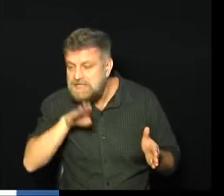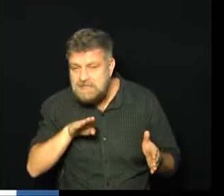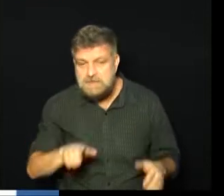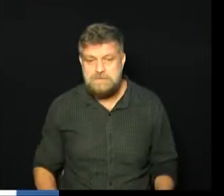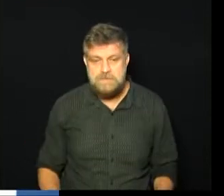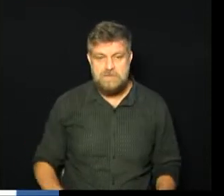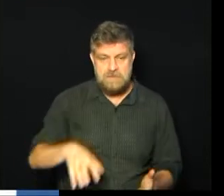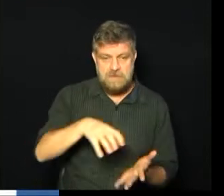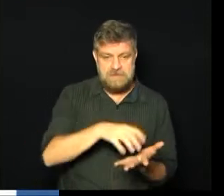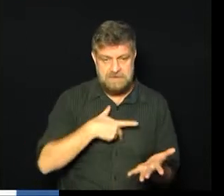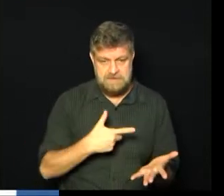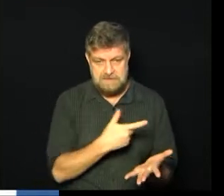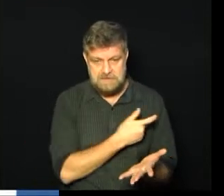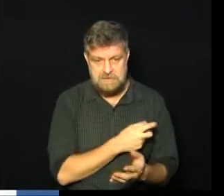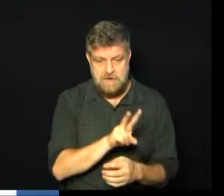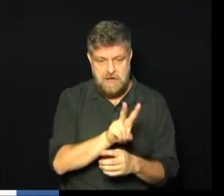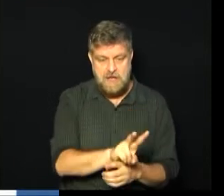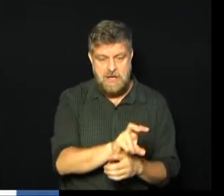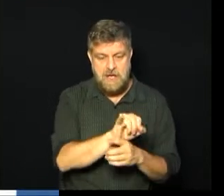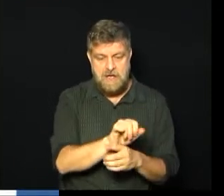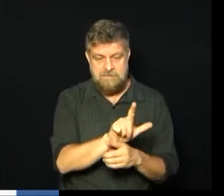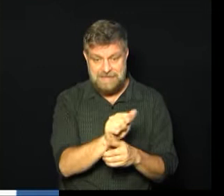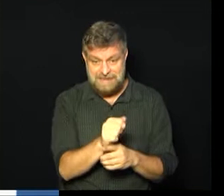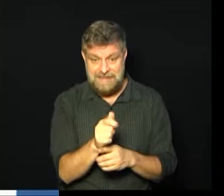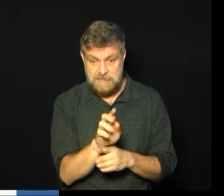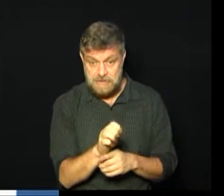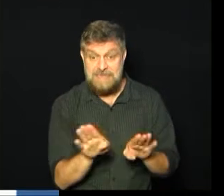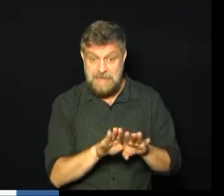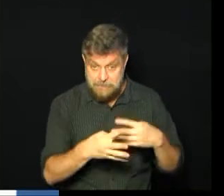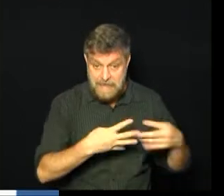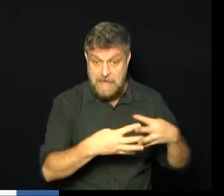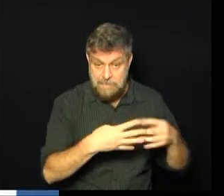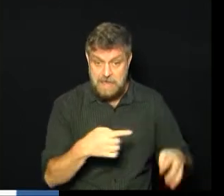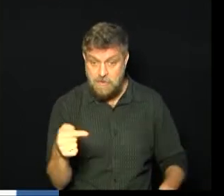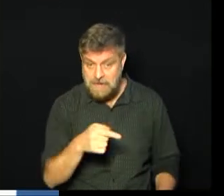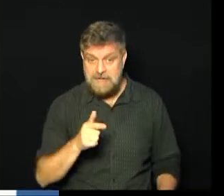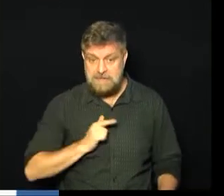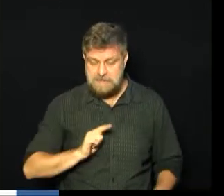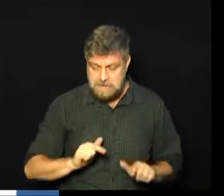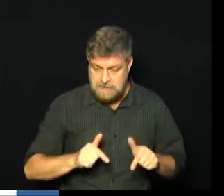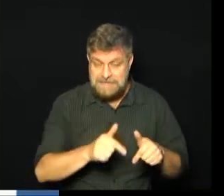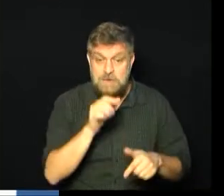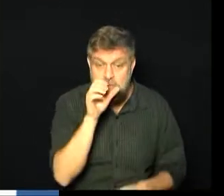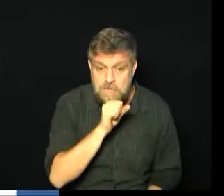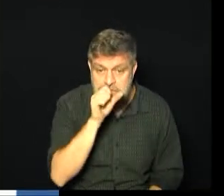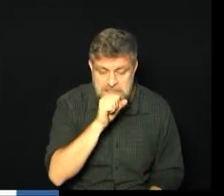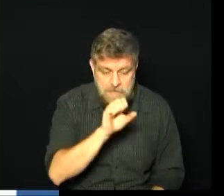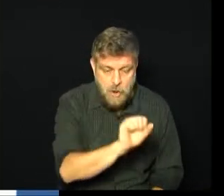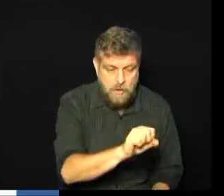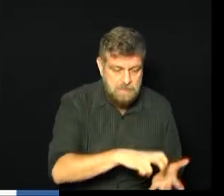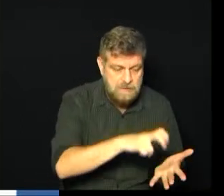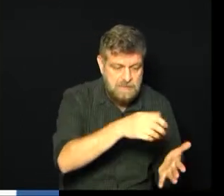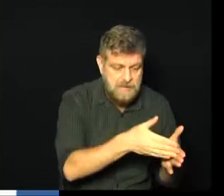No Centro de Saúde Village, que também fica no distrito de Barão, a gente tem a ação no sábado, das 8 da